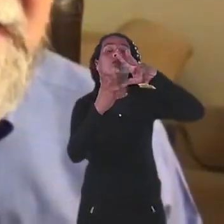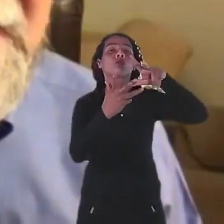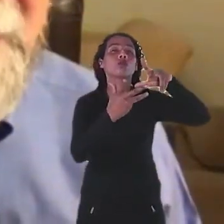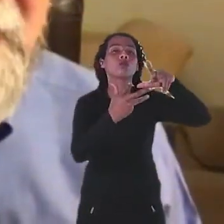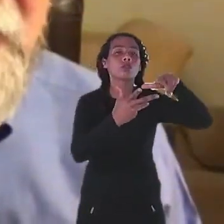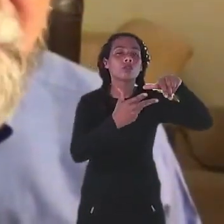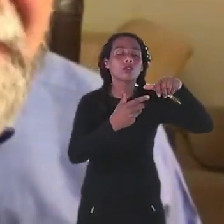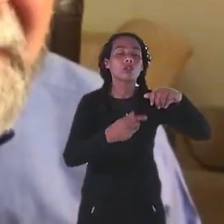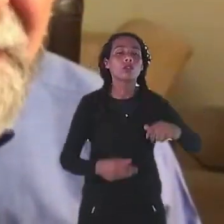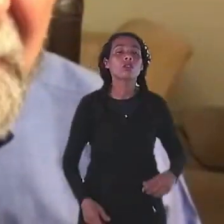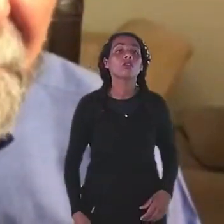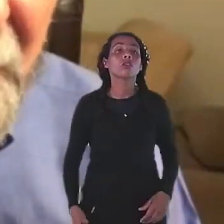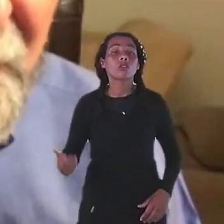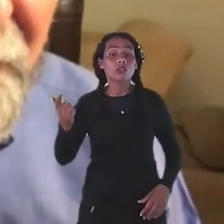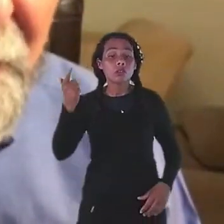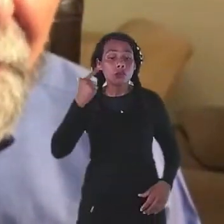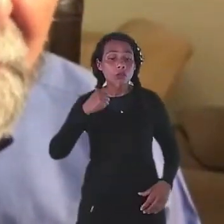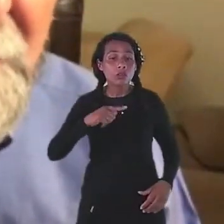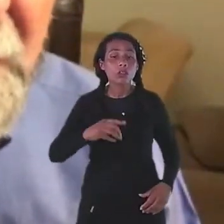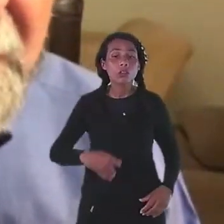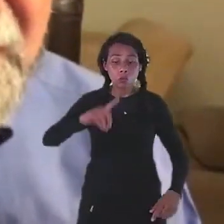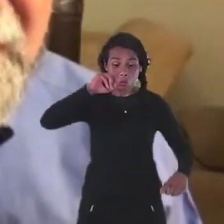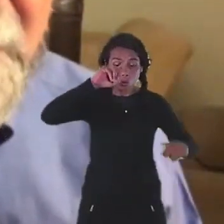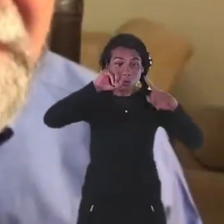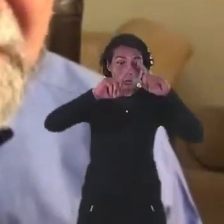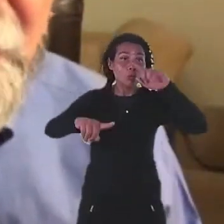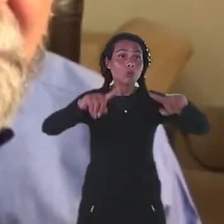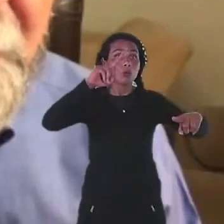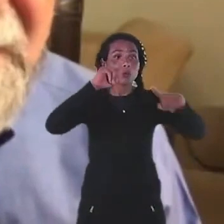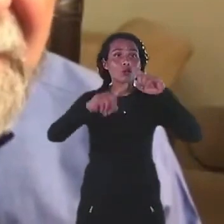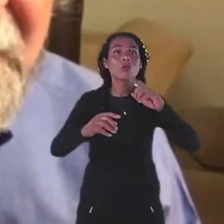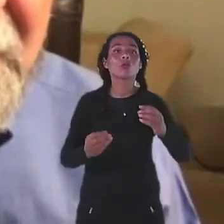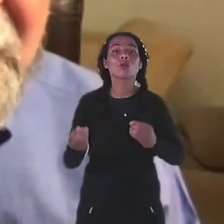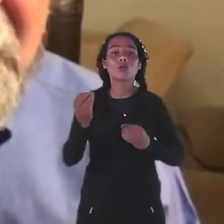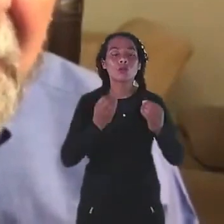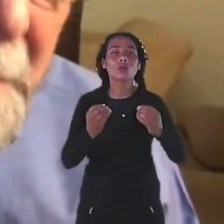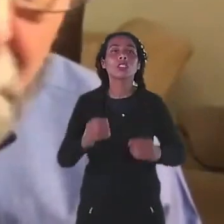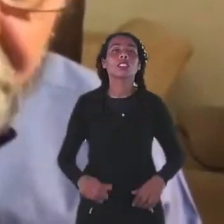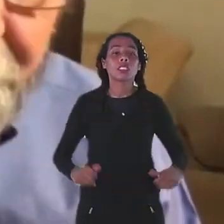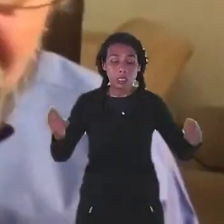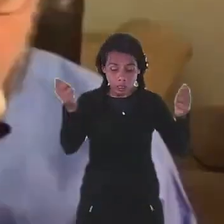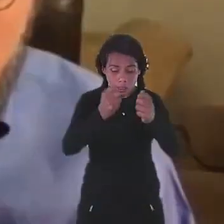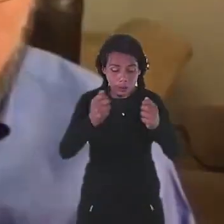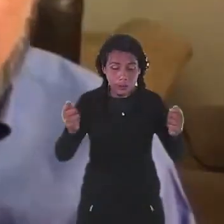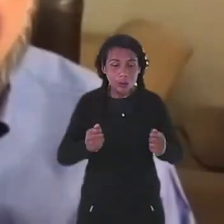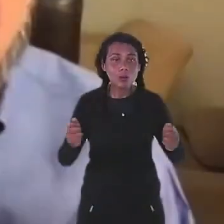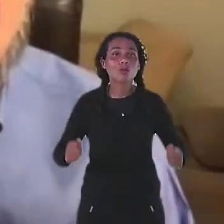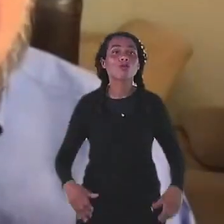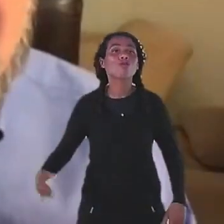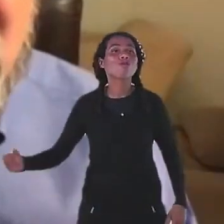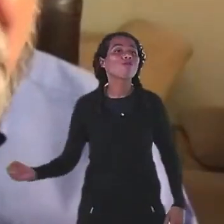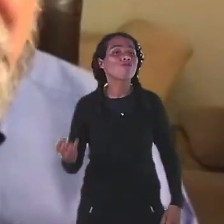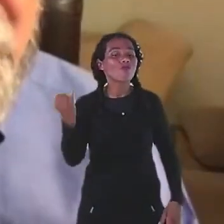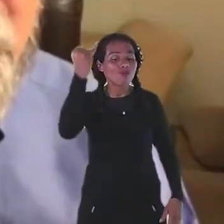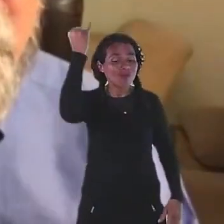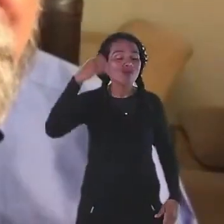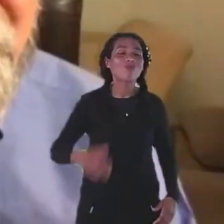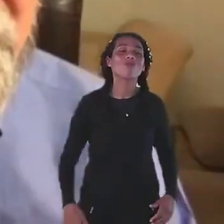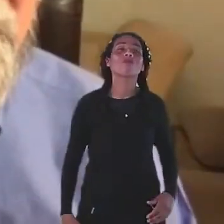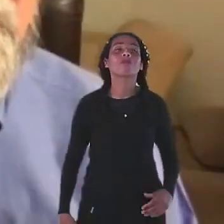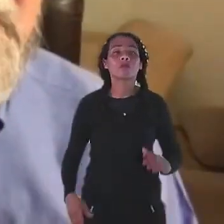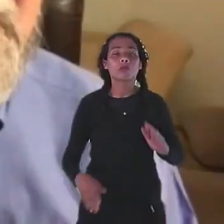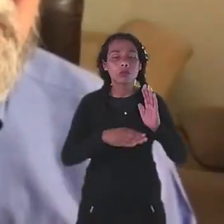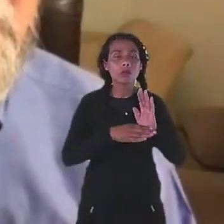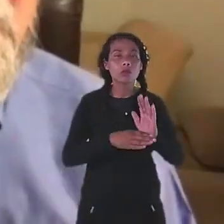humano em determinadas épocas e como a arte reflete isso de maneira muito precisa, né? E aí eu fui ler. Aliás, eu acho que eu fiz